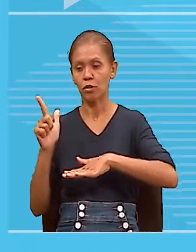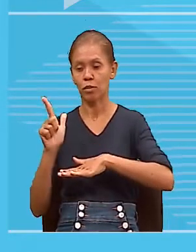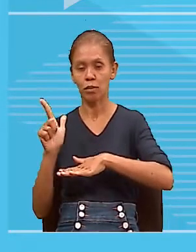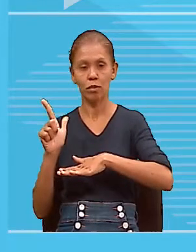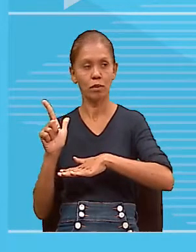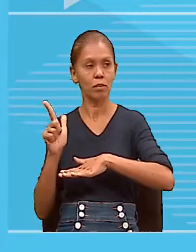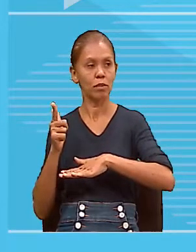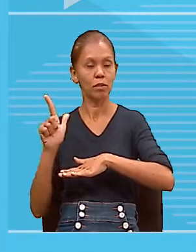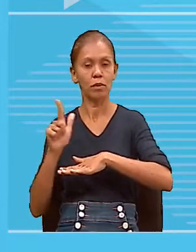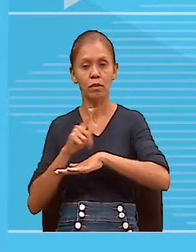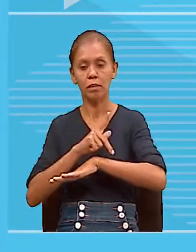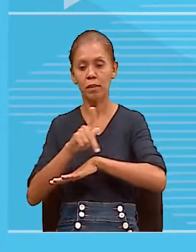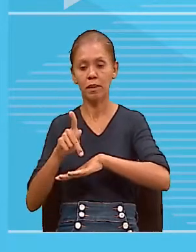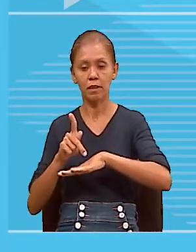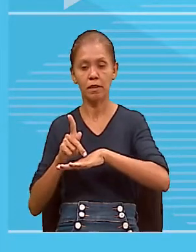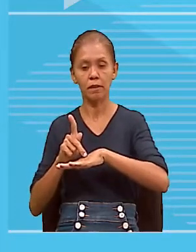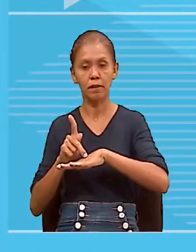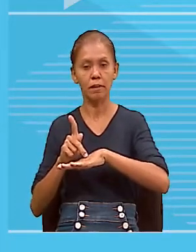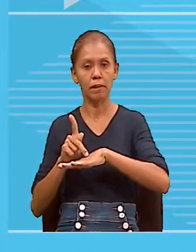ó multi